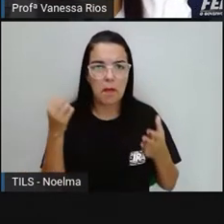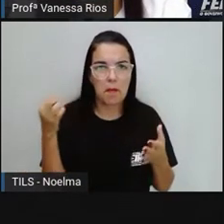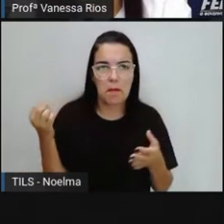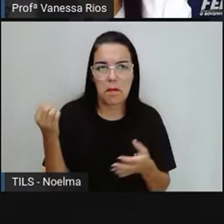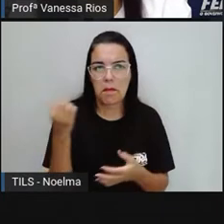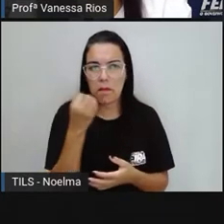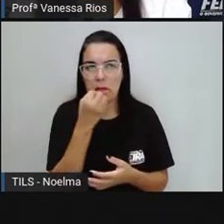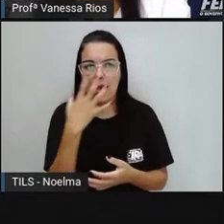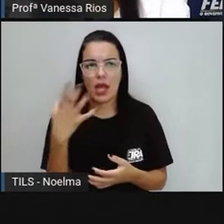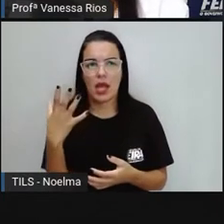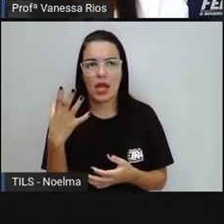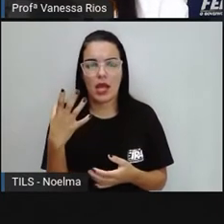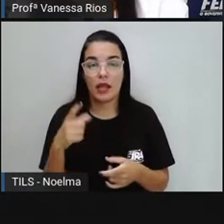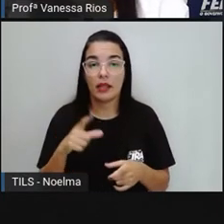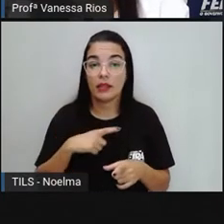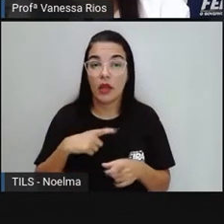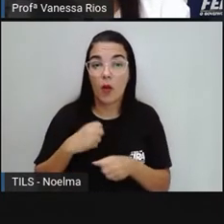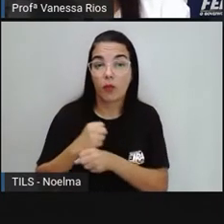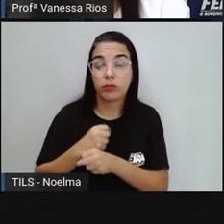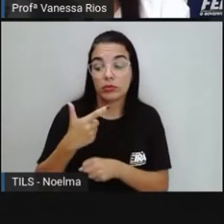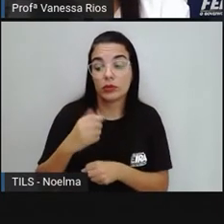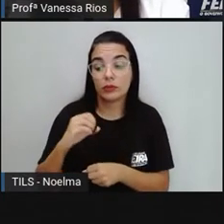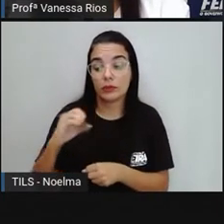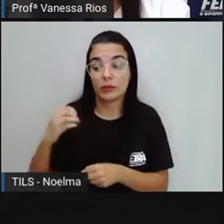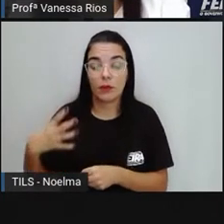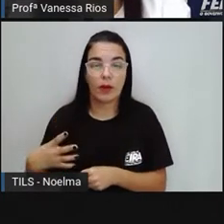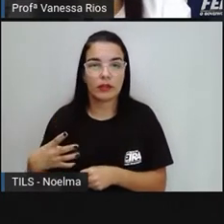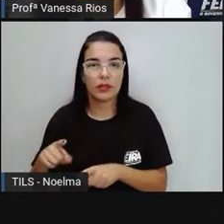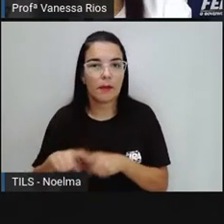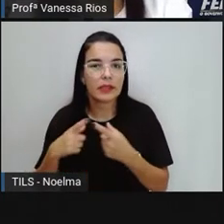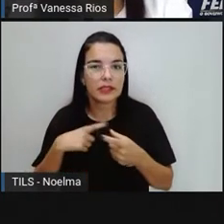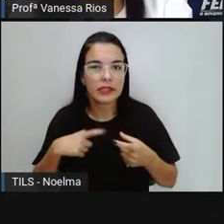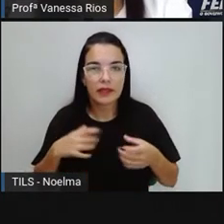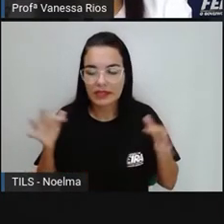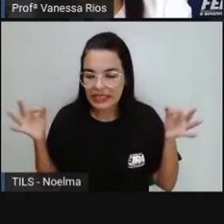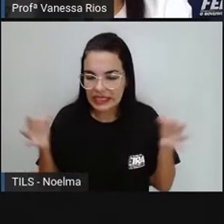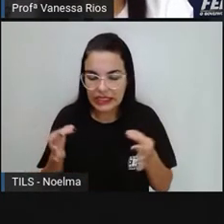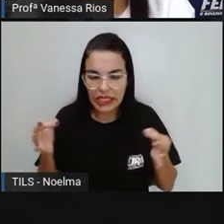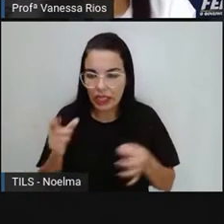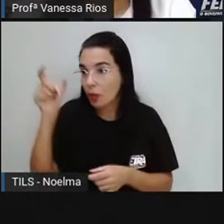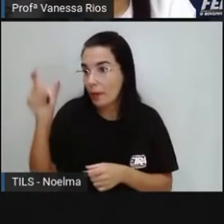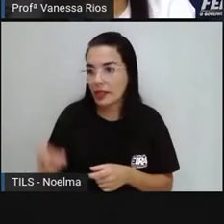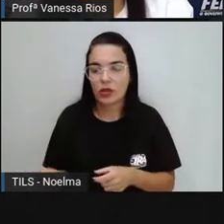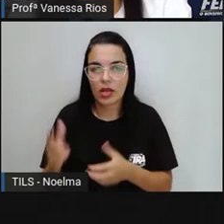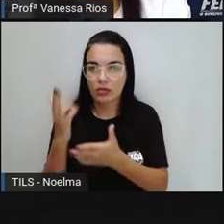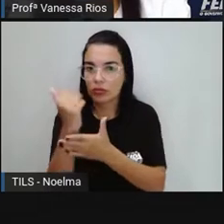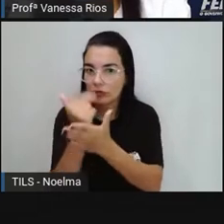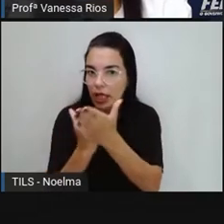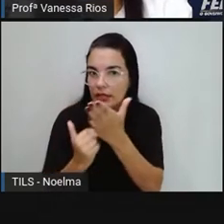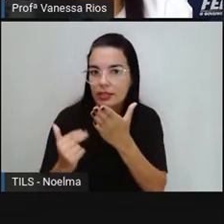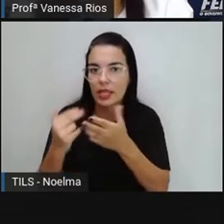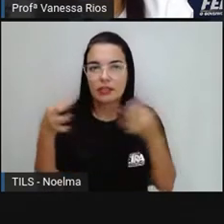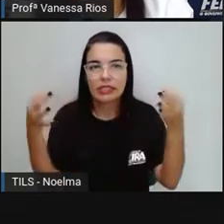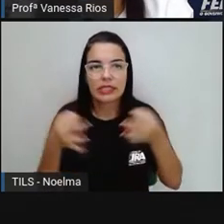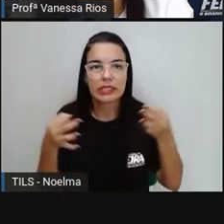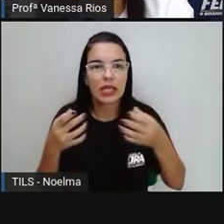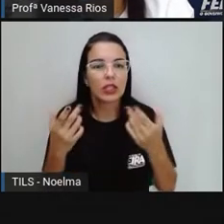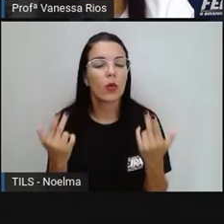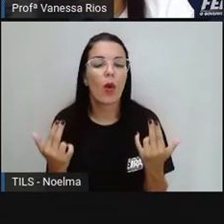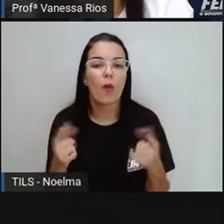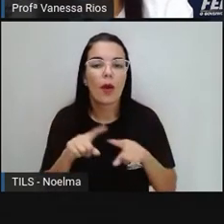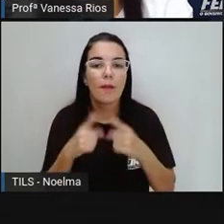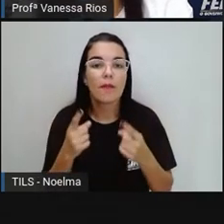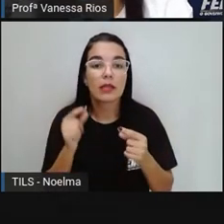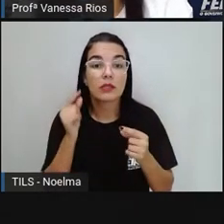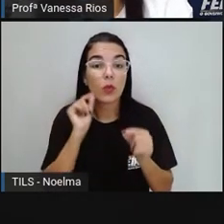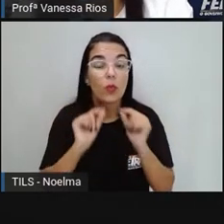2004, mas se manteve fiel aos visuais do original. É na textura que a qualidade mais se destaca,